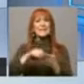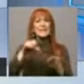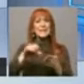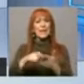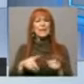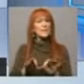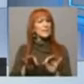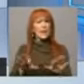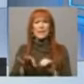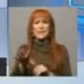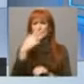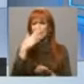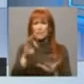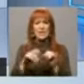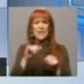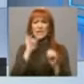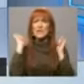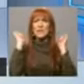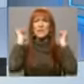o mesmo tipo de situação,